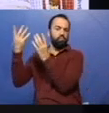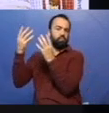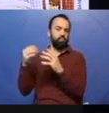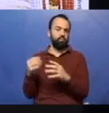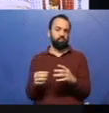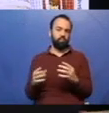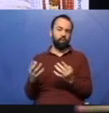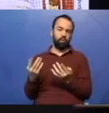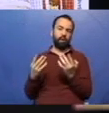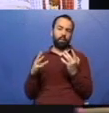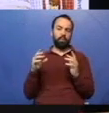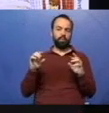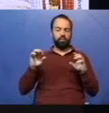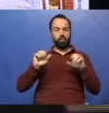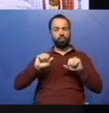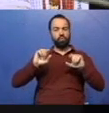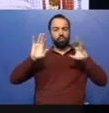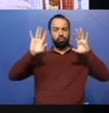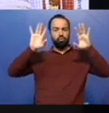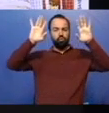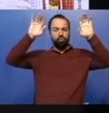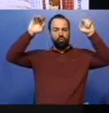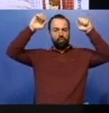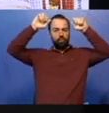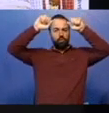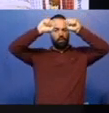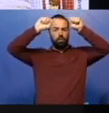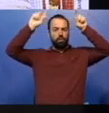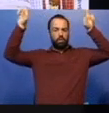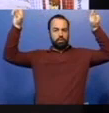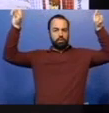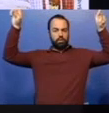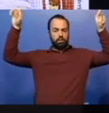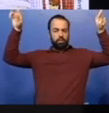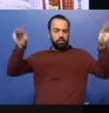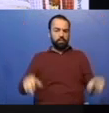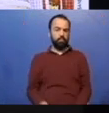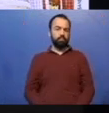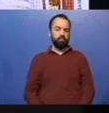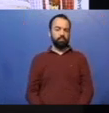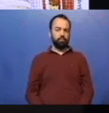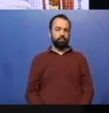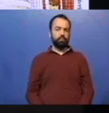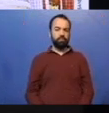vapor? Isso, ele sobe na atmosfera.